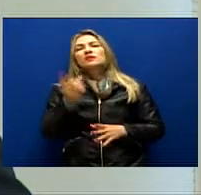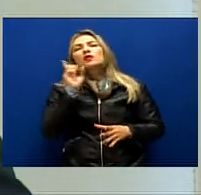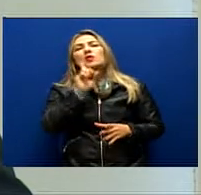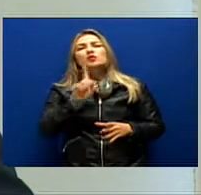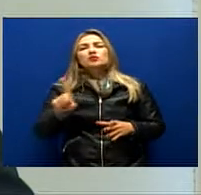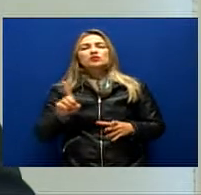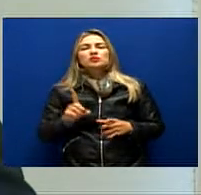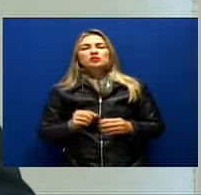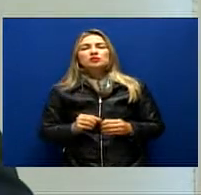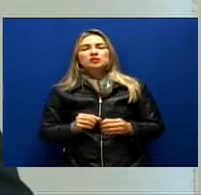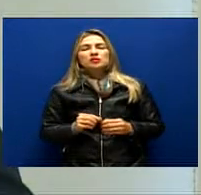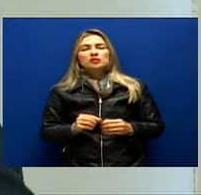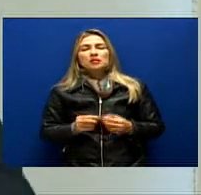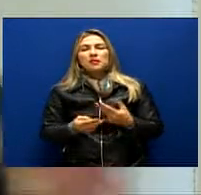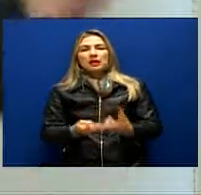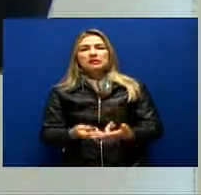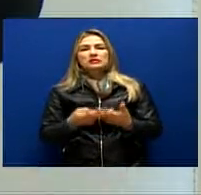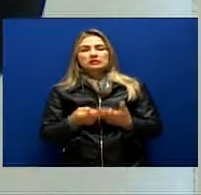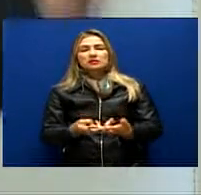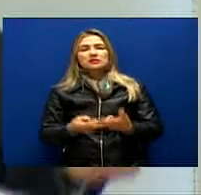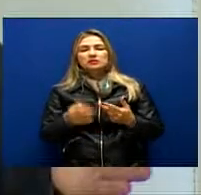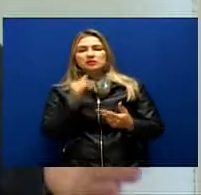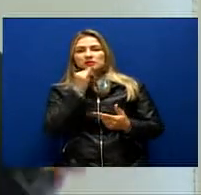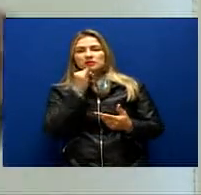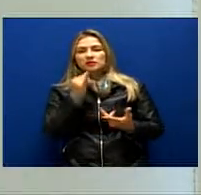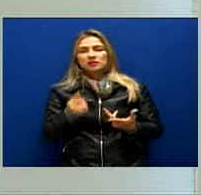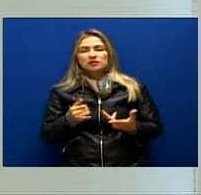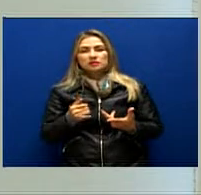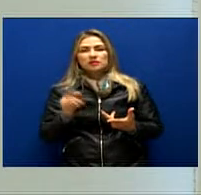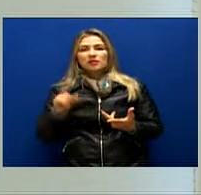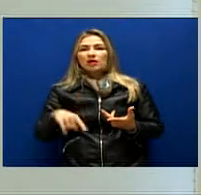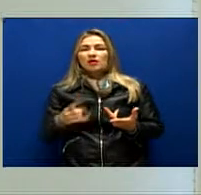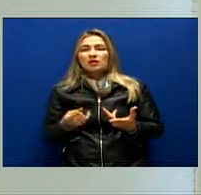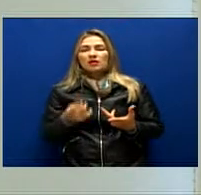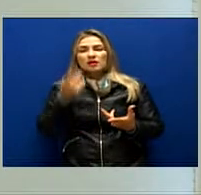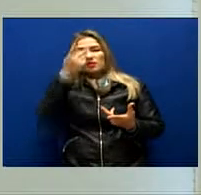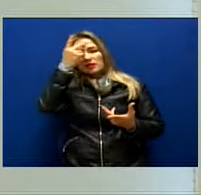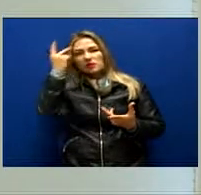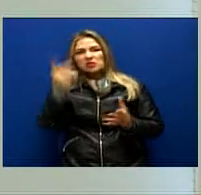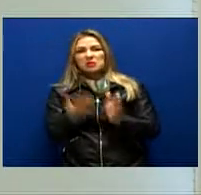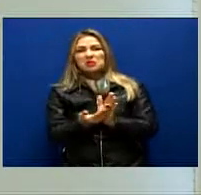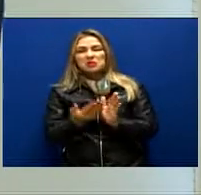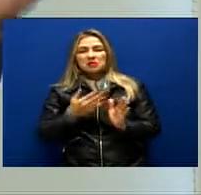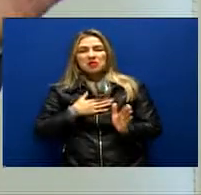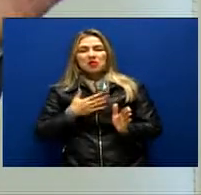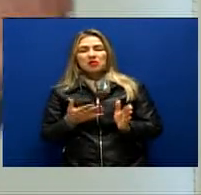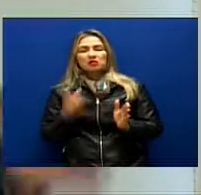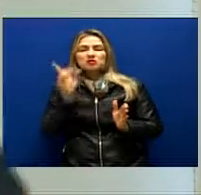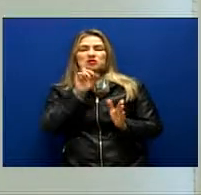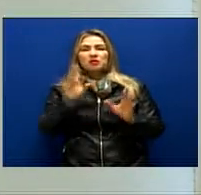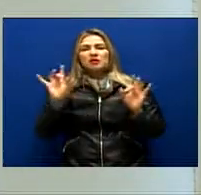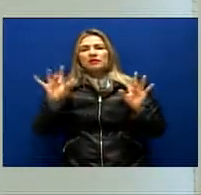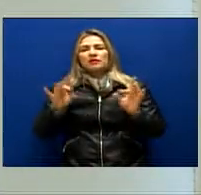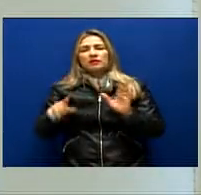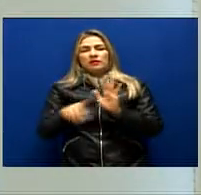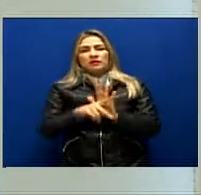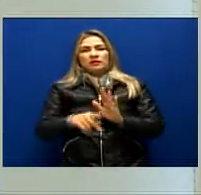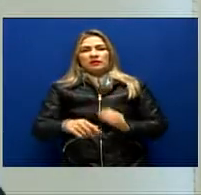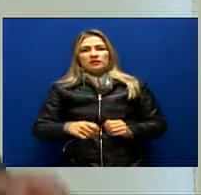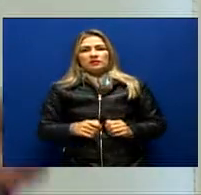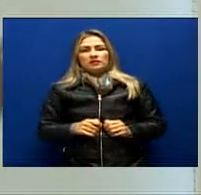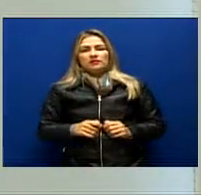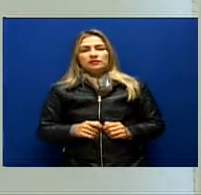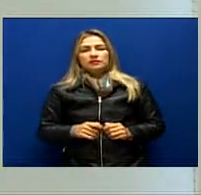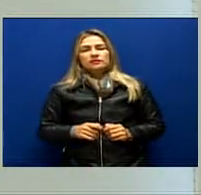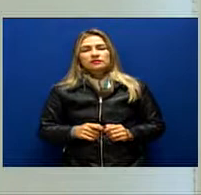à tolerância aos cristãos? Vossa Excelência tem essa prerrogativa de criar. O que não pode é minimizar a